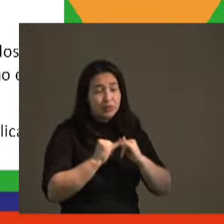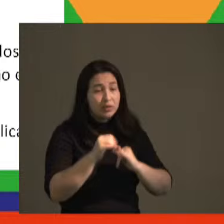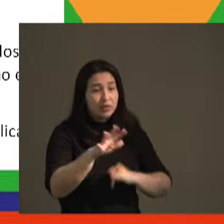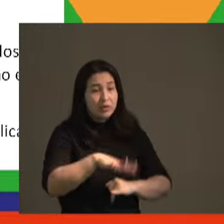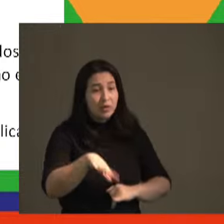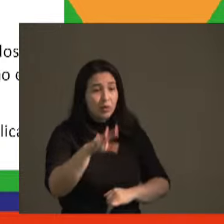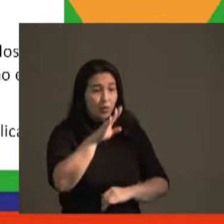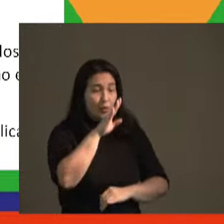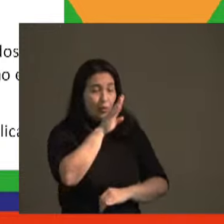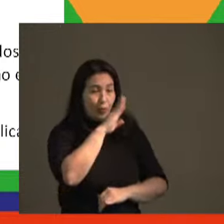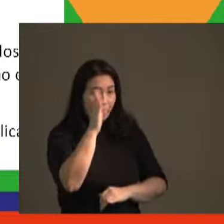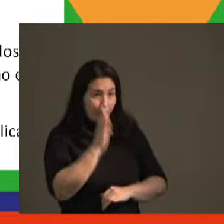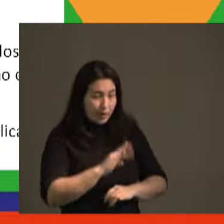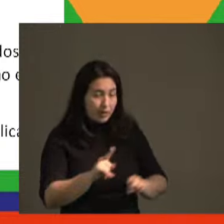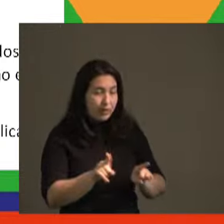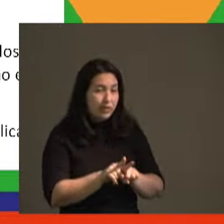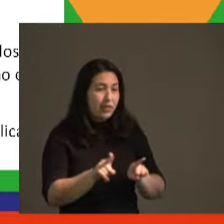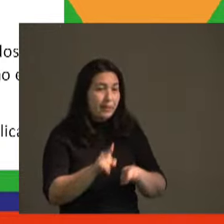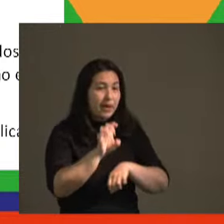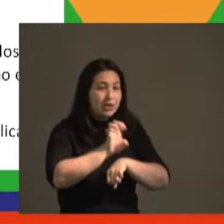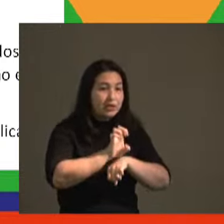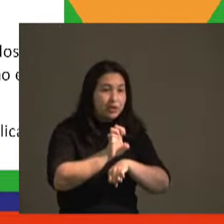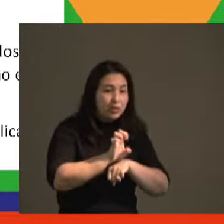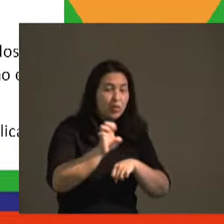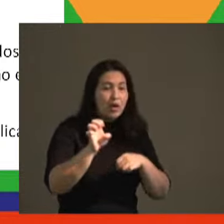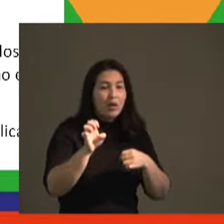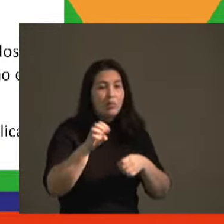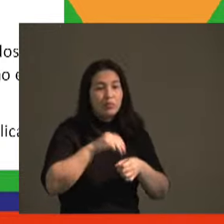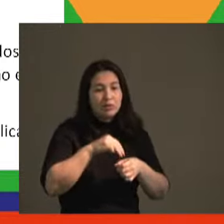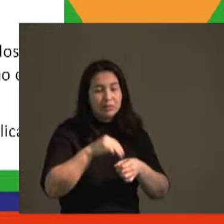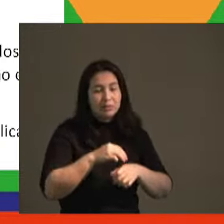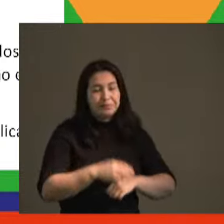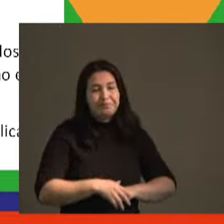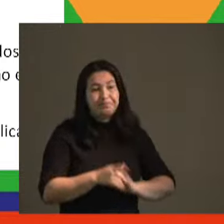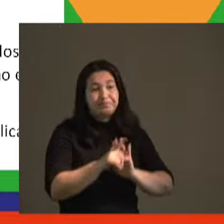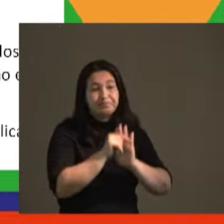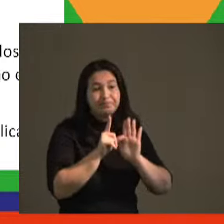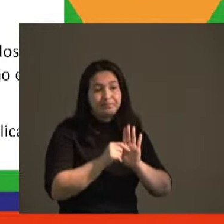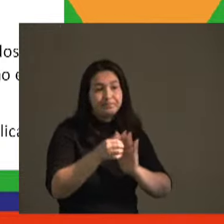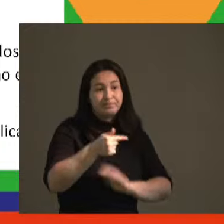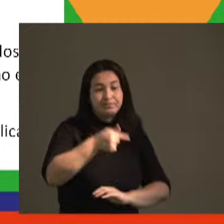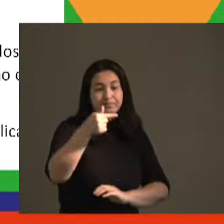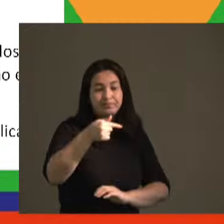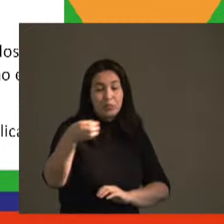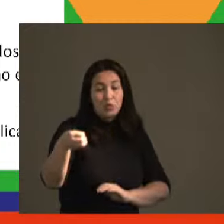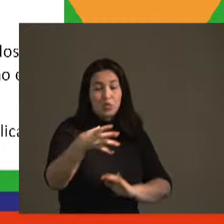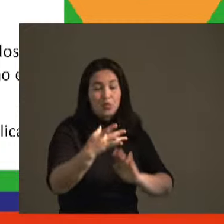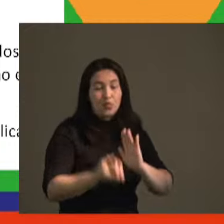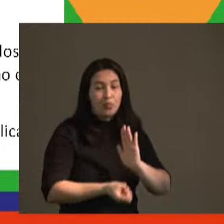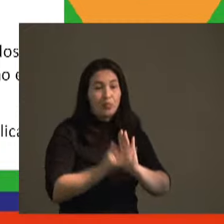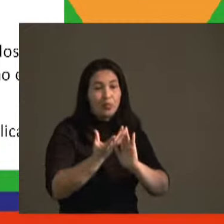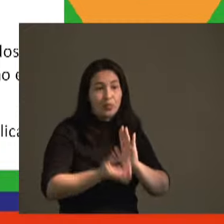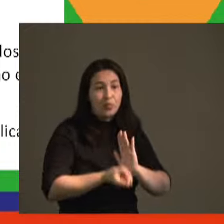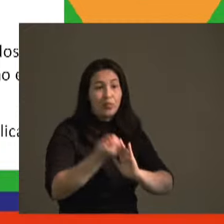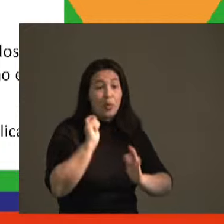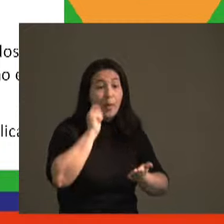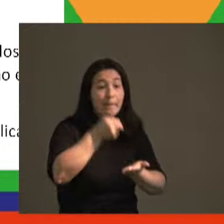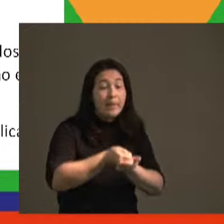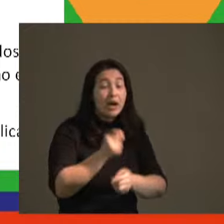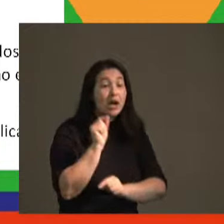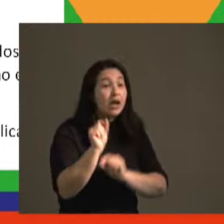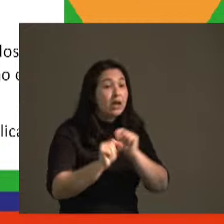federal, municipal, estadual e distrital. Artigo 7º. O Novo Viver Sem Limite será custeado por